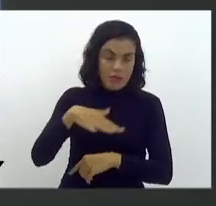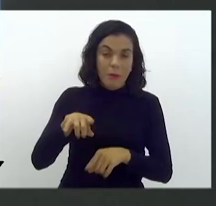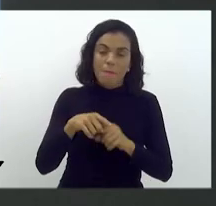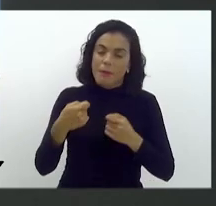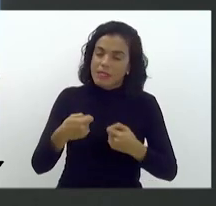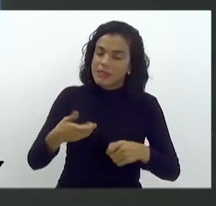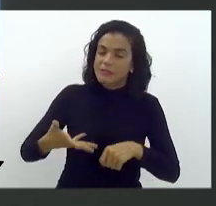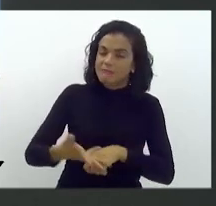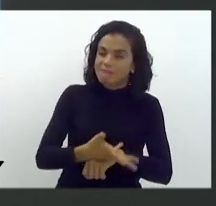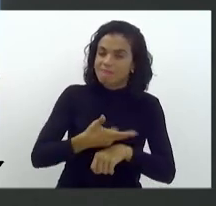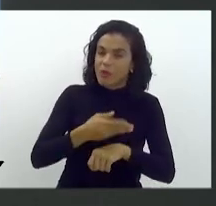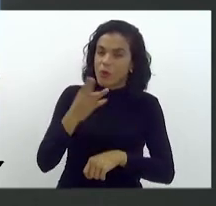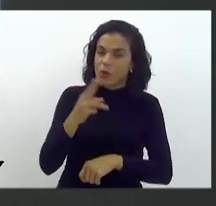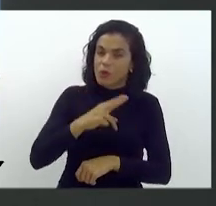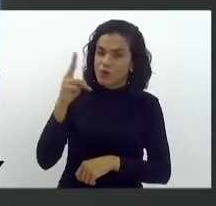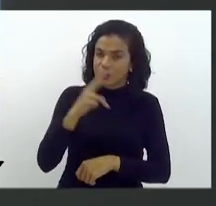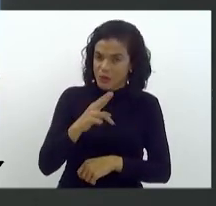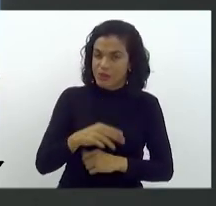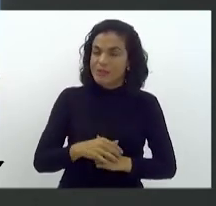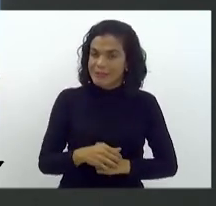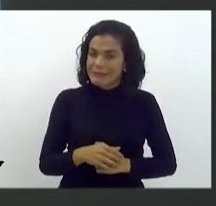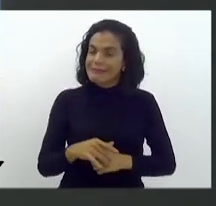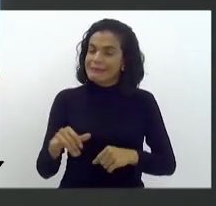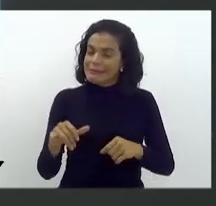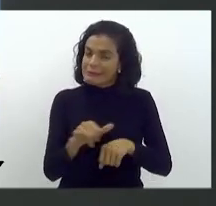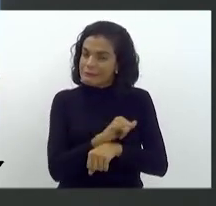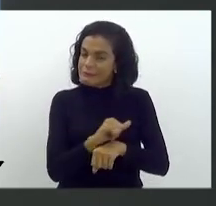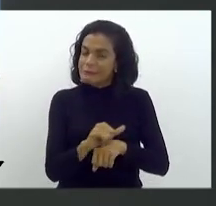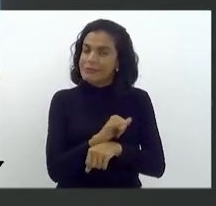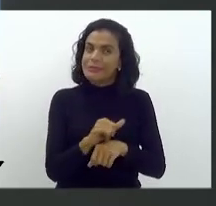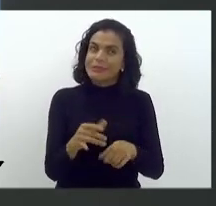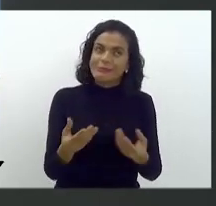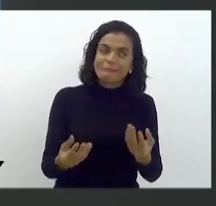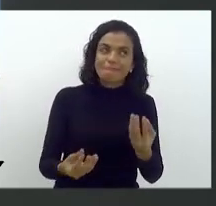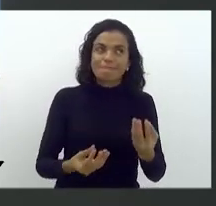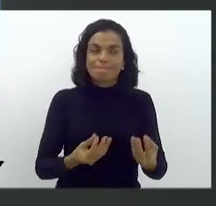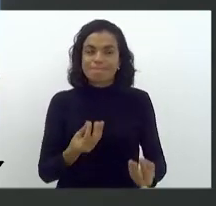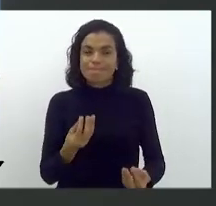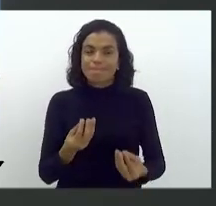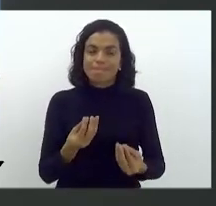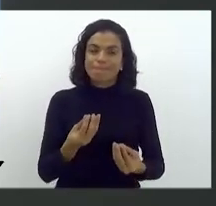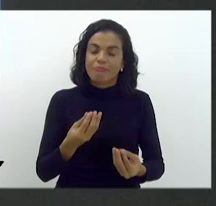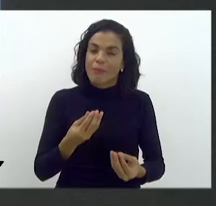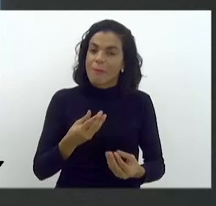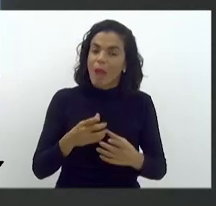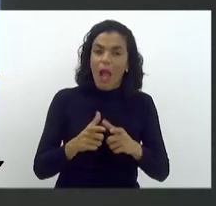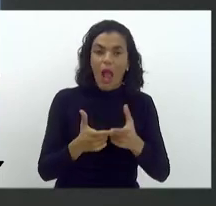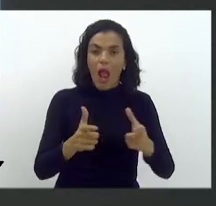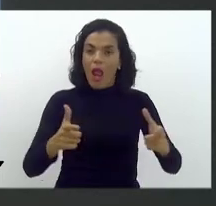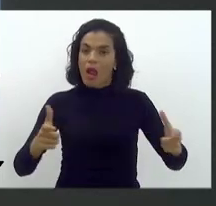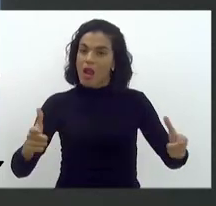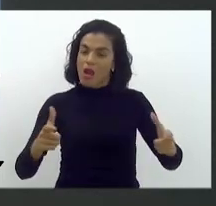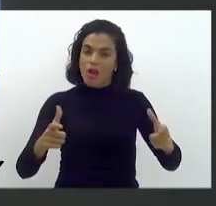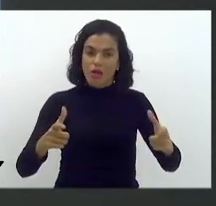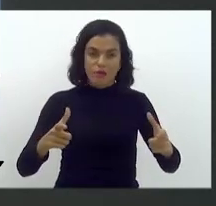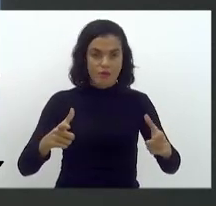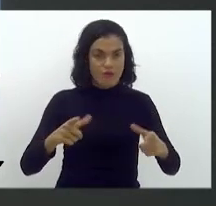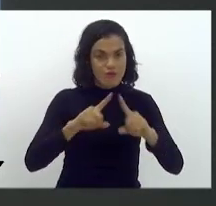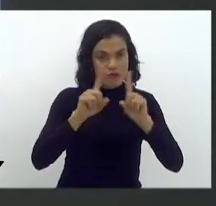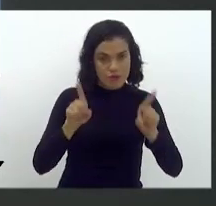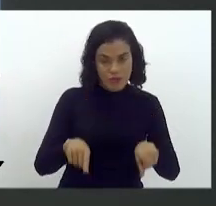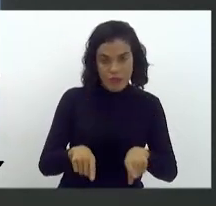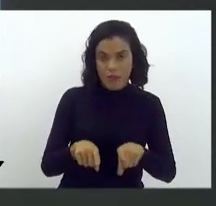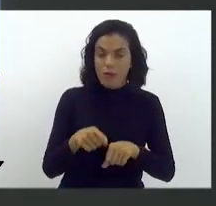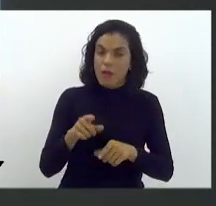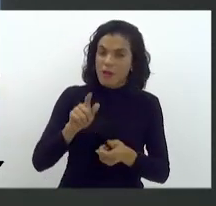aperfeiçoado urgentemente e de uma maneira massiva né enfim que realmente mude